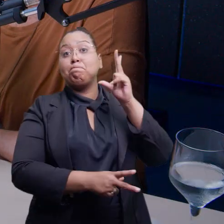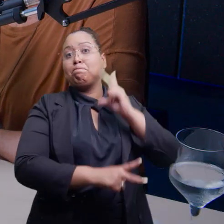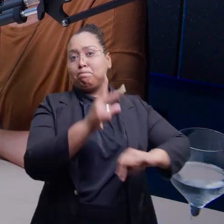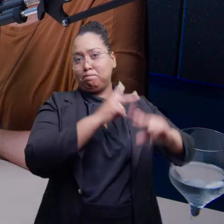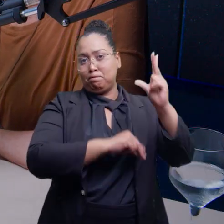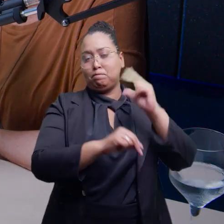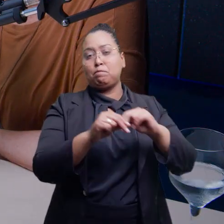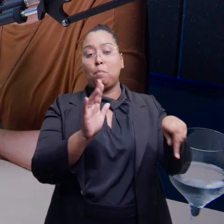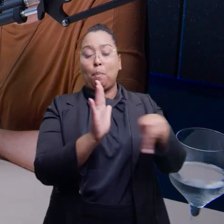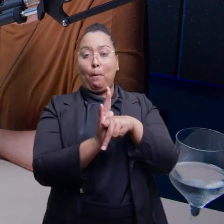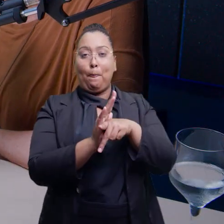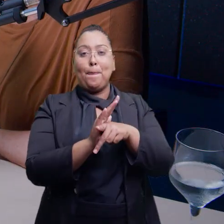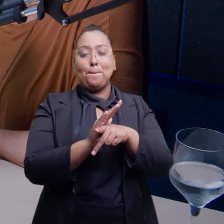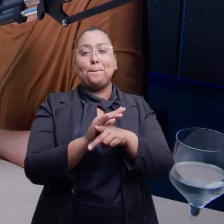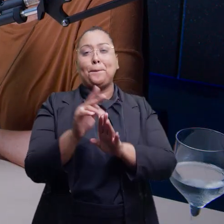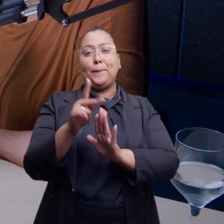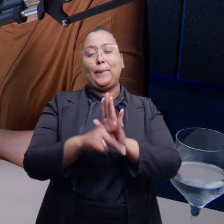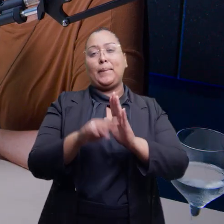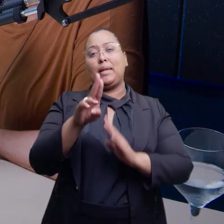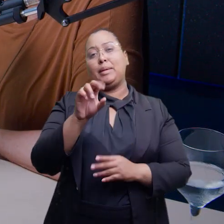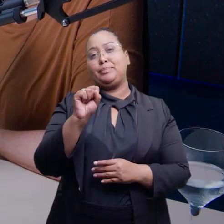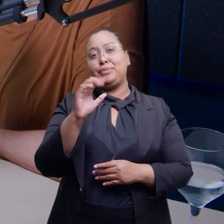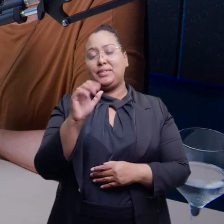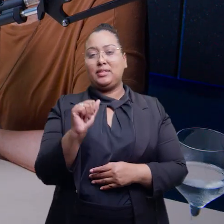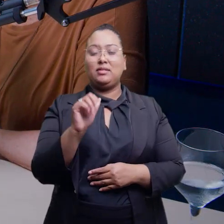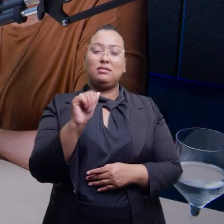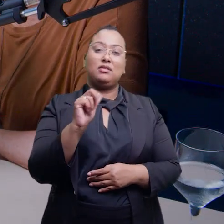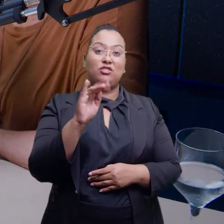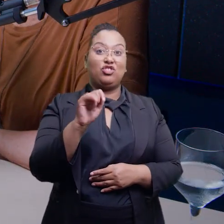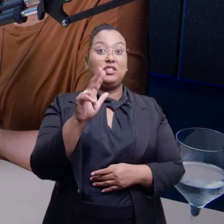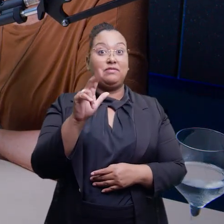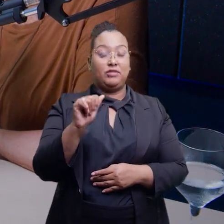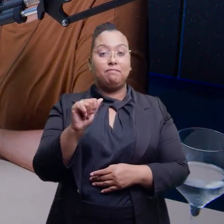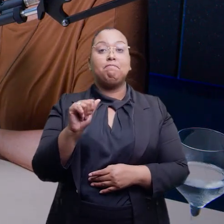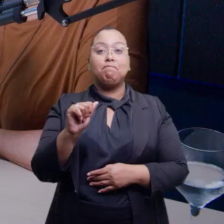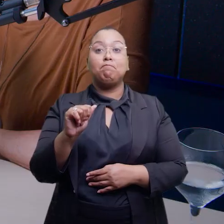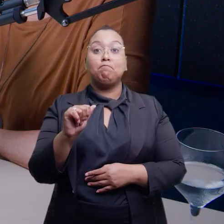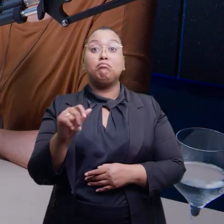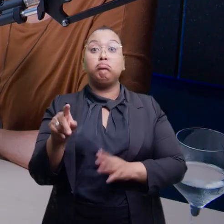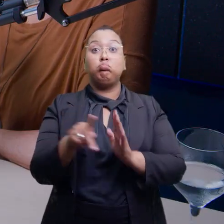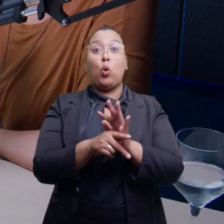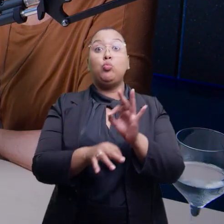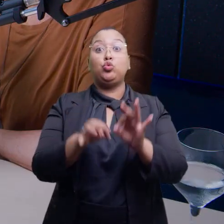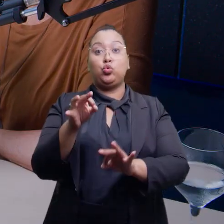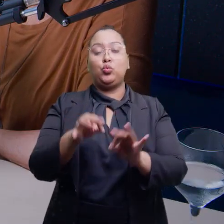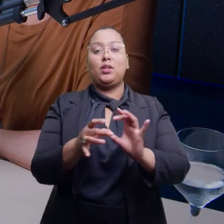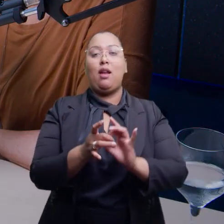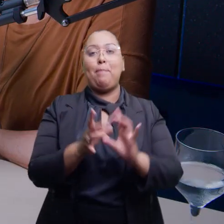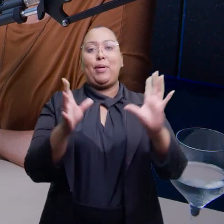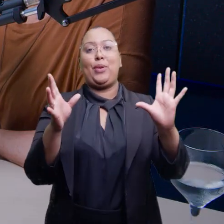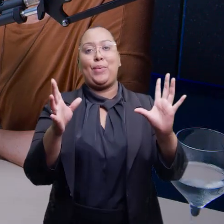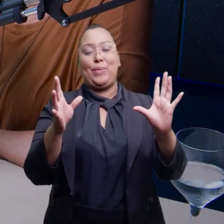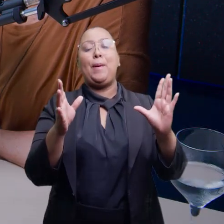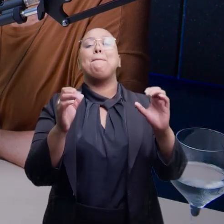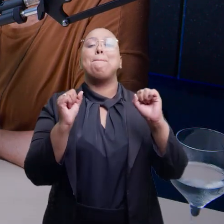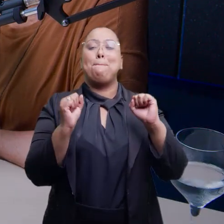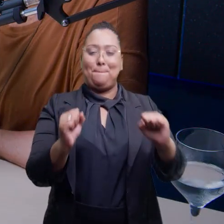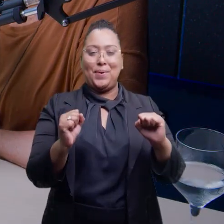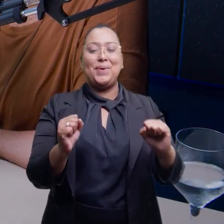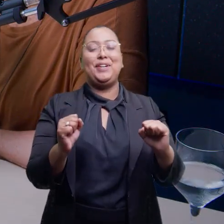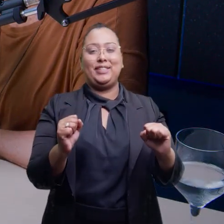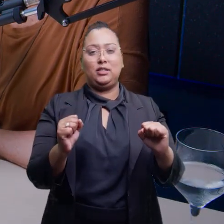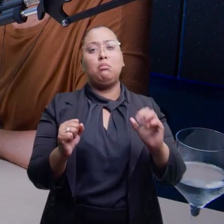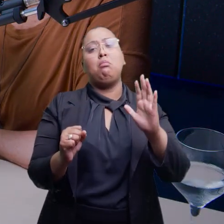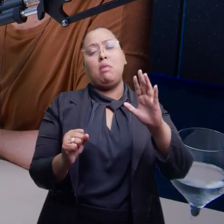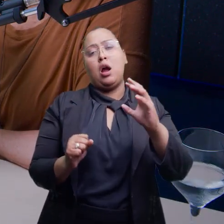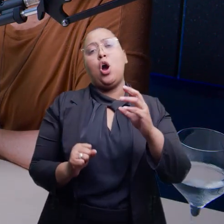adolescentes encaminhados para a busca ativa, a gente tem uma autorização judicial de fazer a preparação. Esbarramos